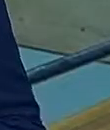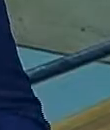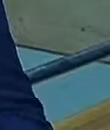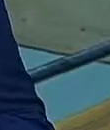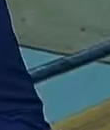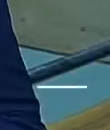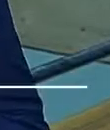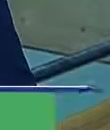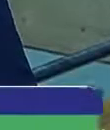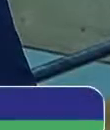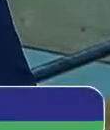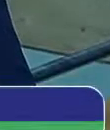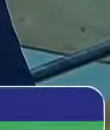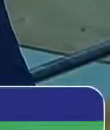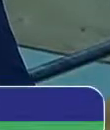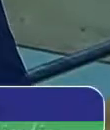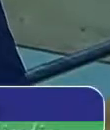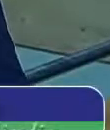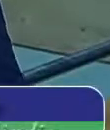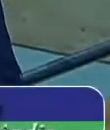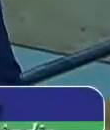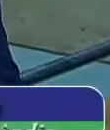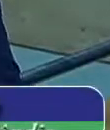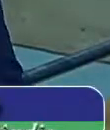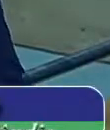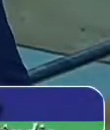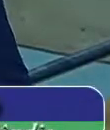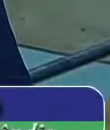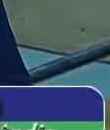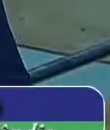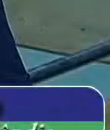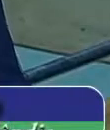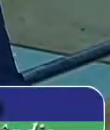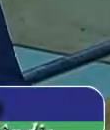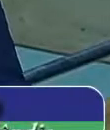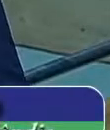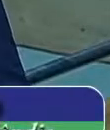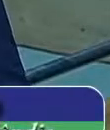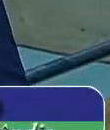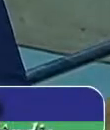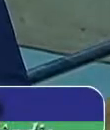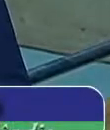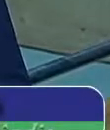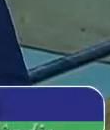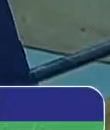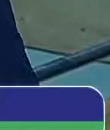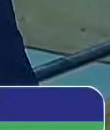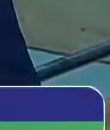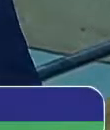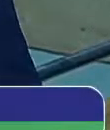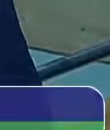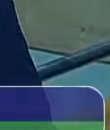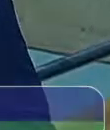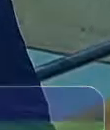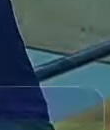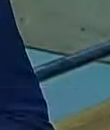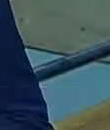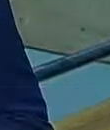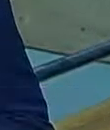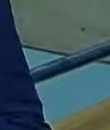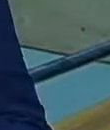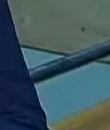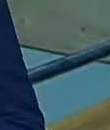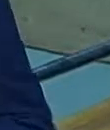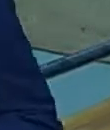Olá, está no ar o programa Sessões em Pauta. Hoje você irá conferir o resumo da terceira sessão ordinária que aconteceu no dia 5